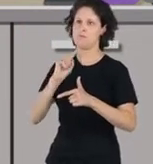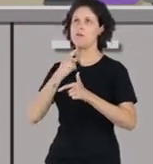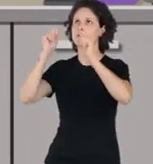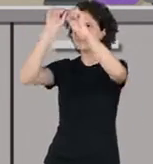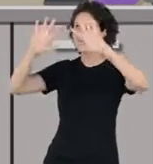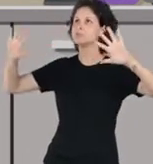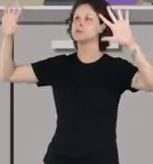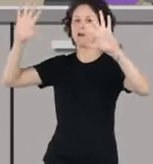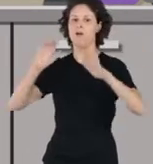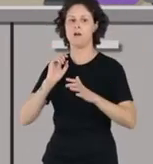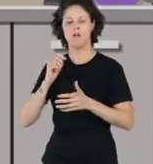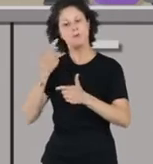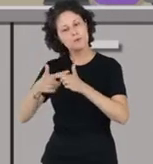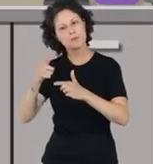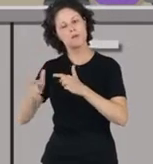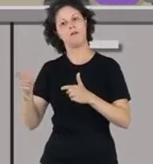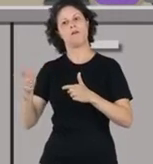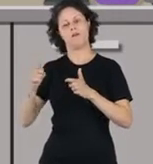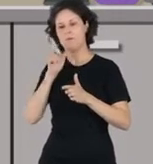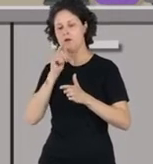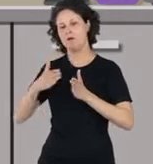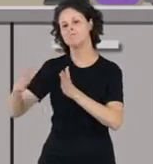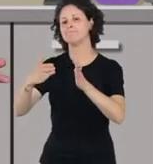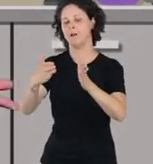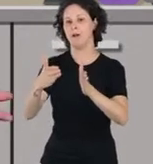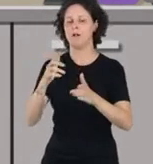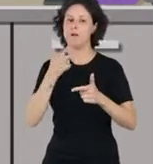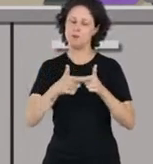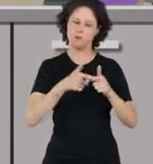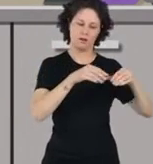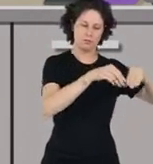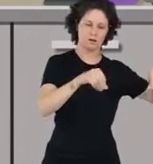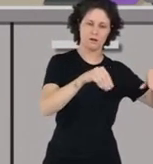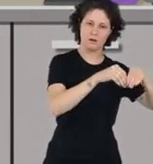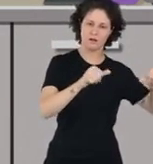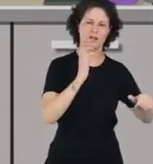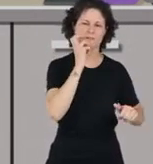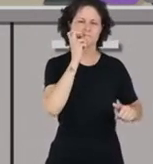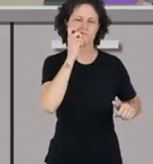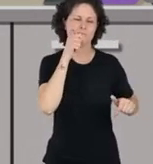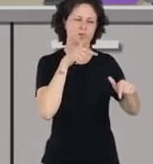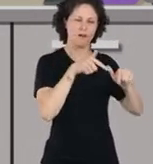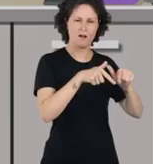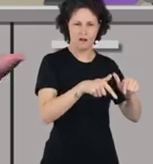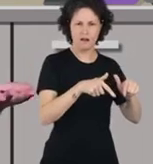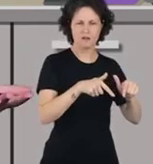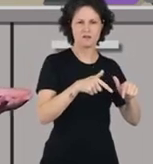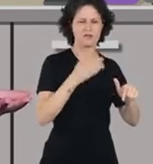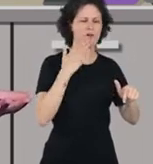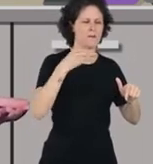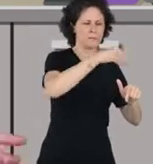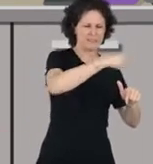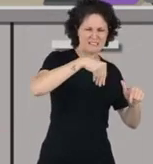a salinização, que é o acúmulo de sais minerais, e também a acidificação, que é um processo químico em que o solo